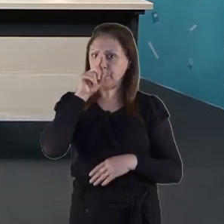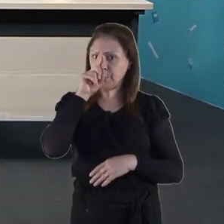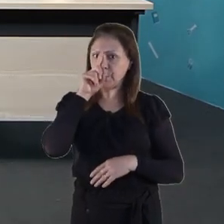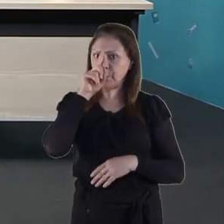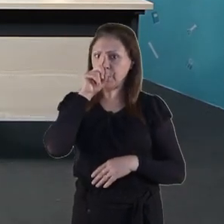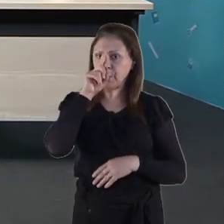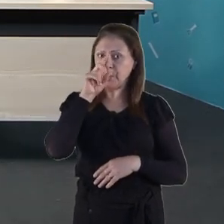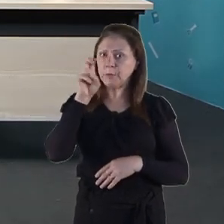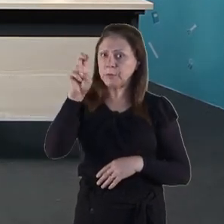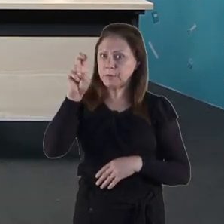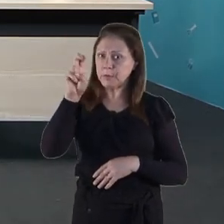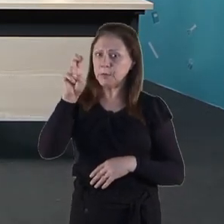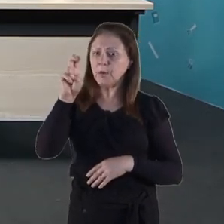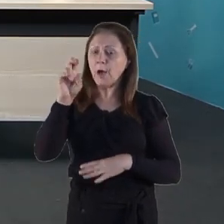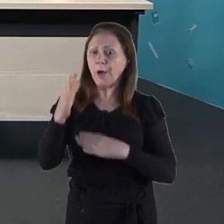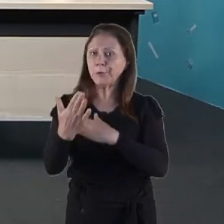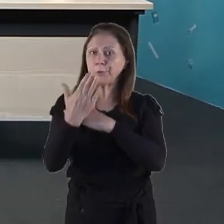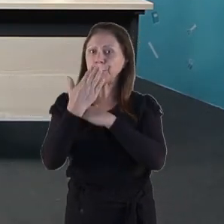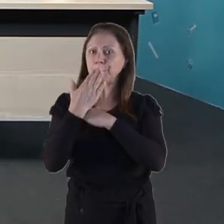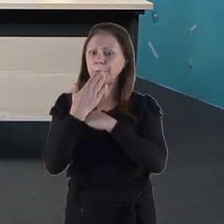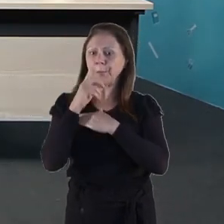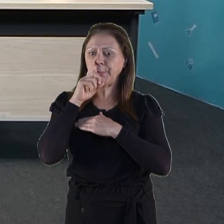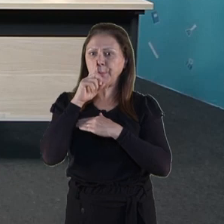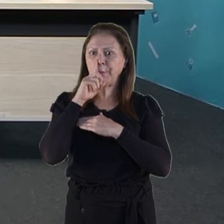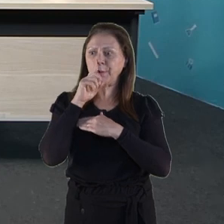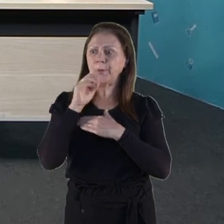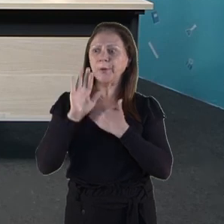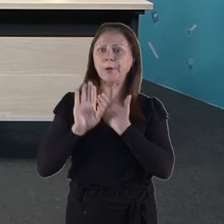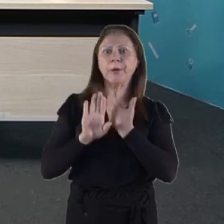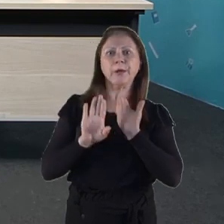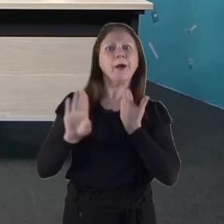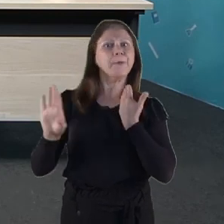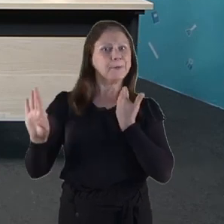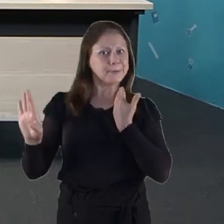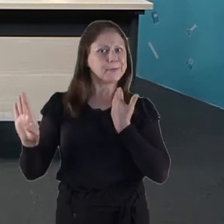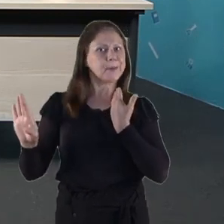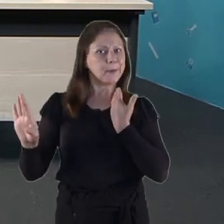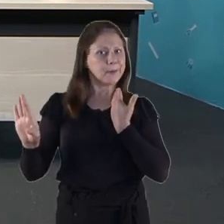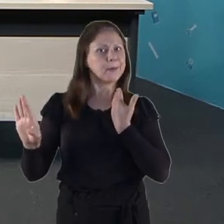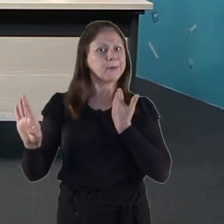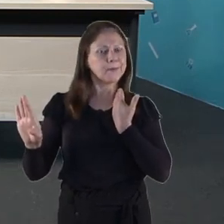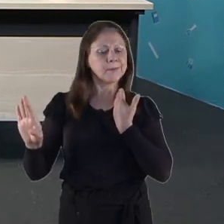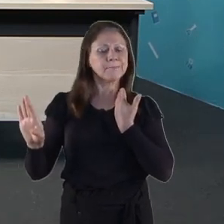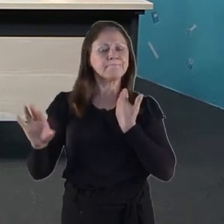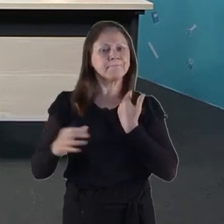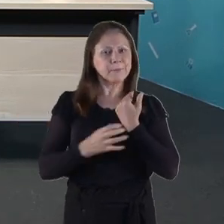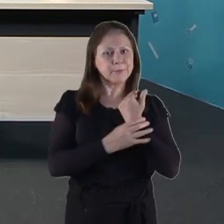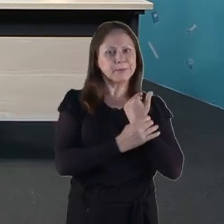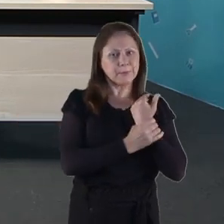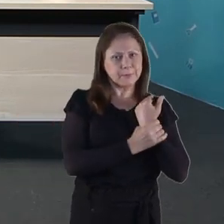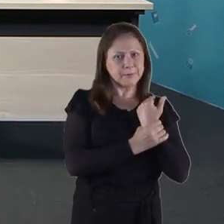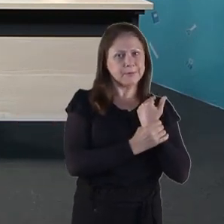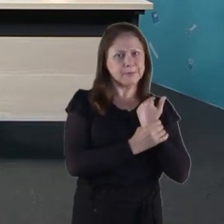Então, graças a eles, a gente consegue passar por situações de perigo e passar por essas situações de